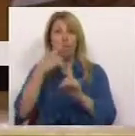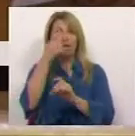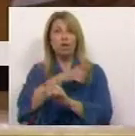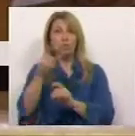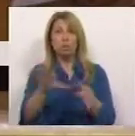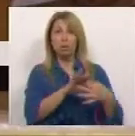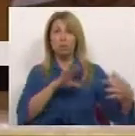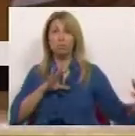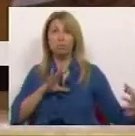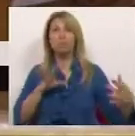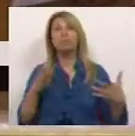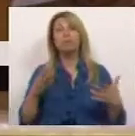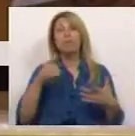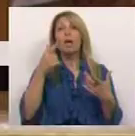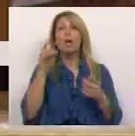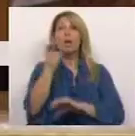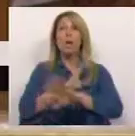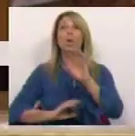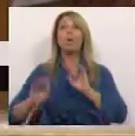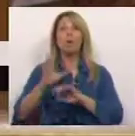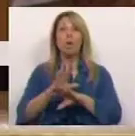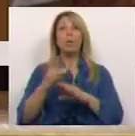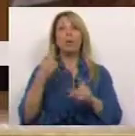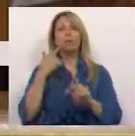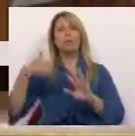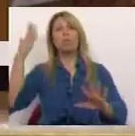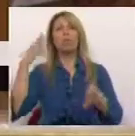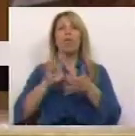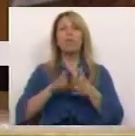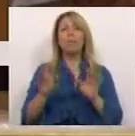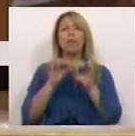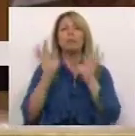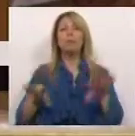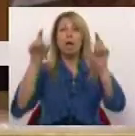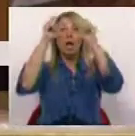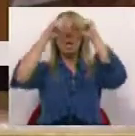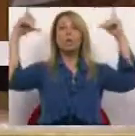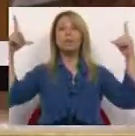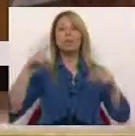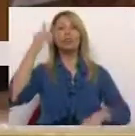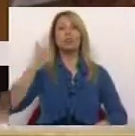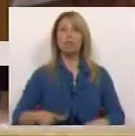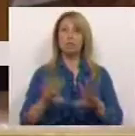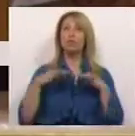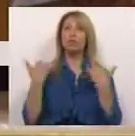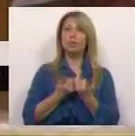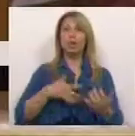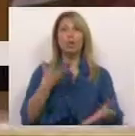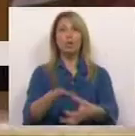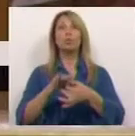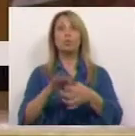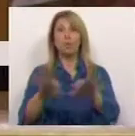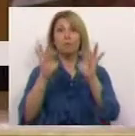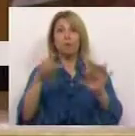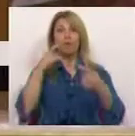cidadãos. Uma Europa que há muito retirou do seu vocabulário conceitos como justiça social ou solidariedade, como de resto